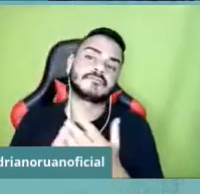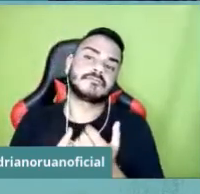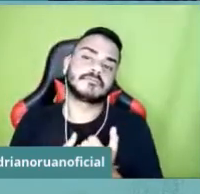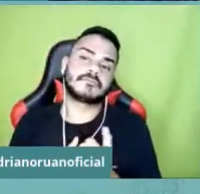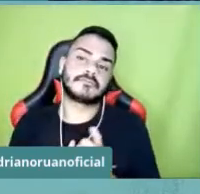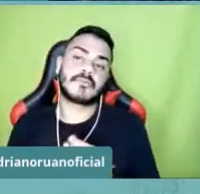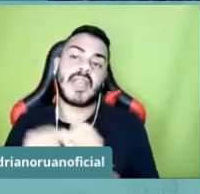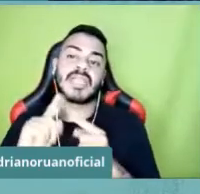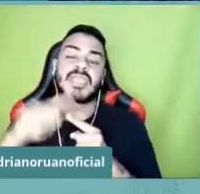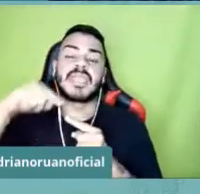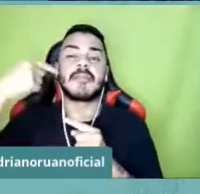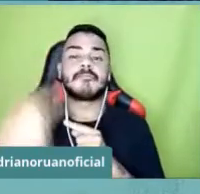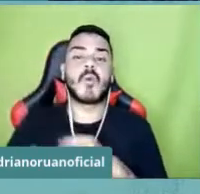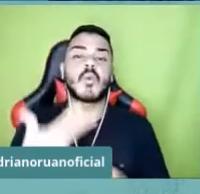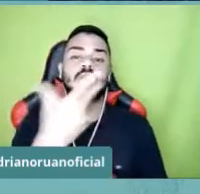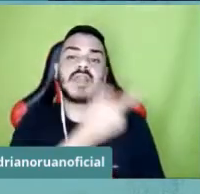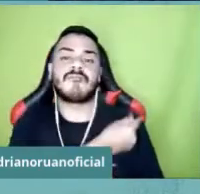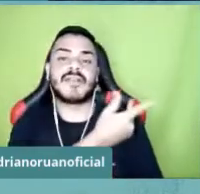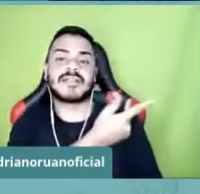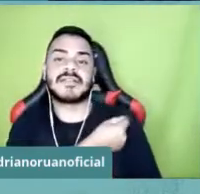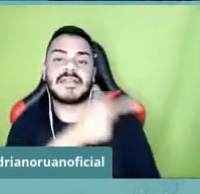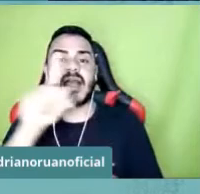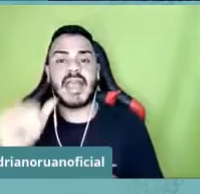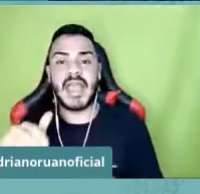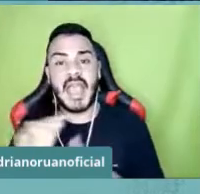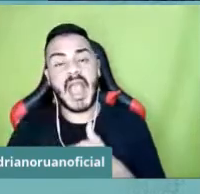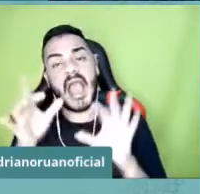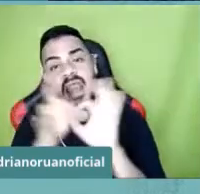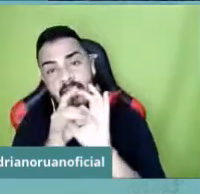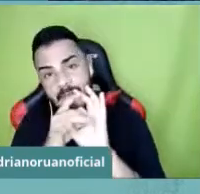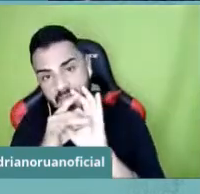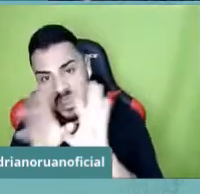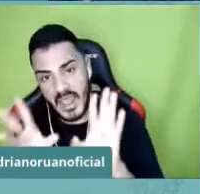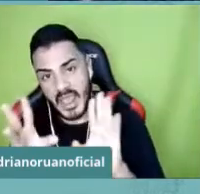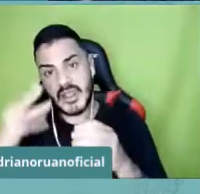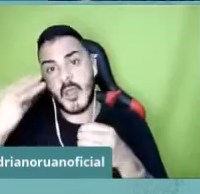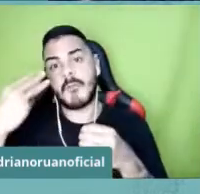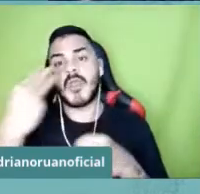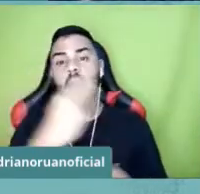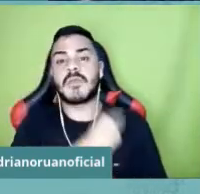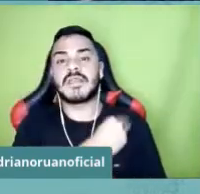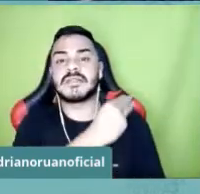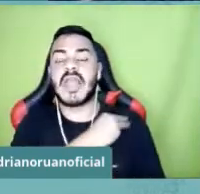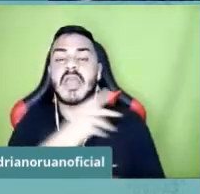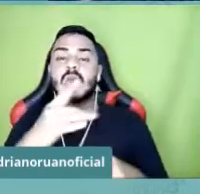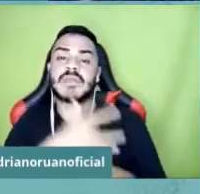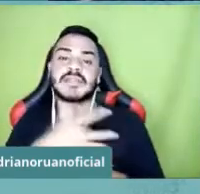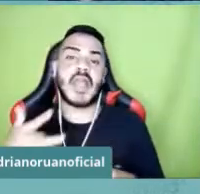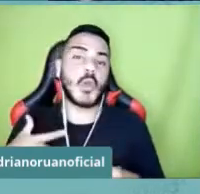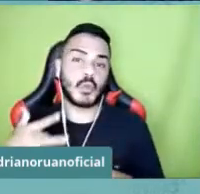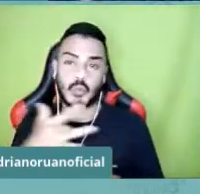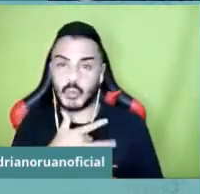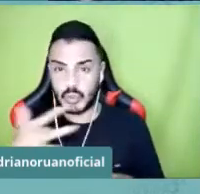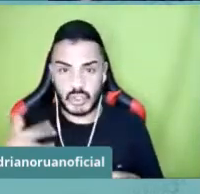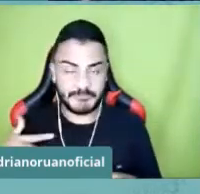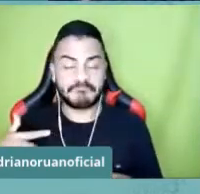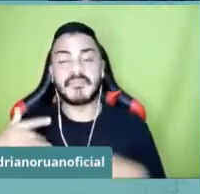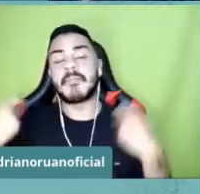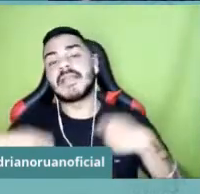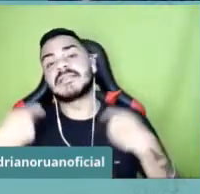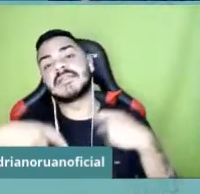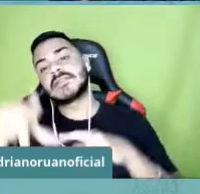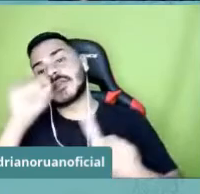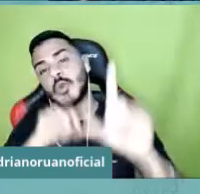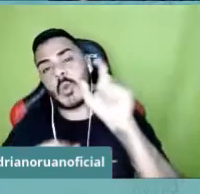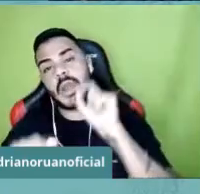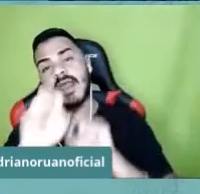Depois que a vacina é autorizada pelo Ministério da Saúde, cabe ao Ministério da Saúde definir se ele